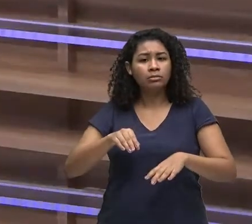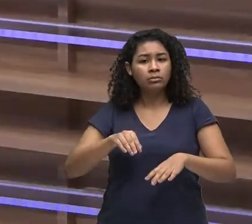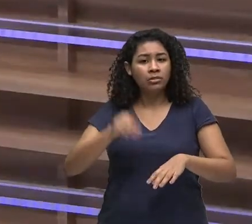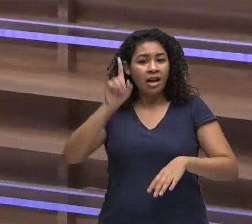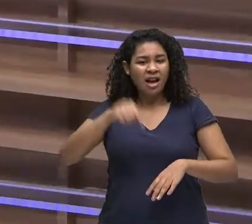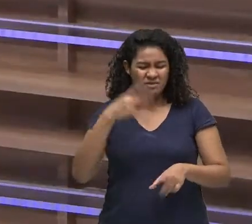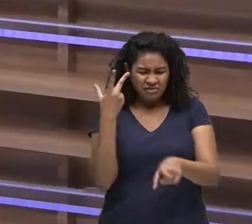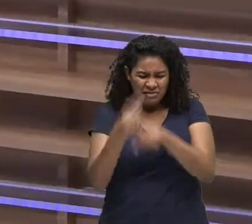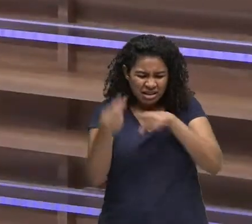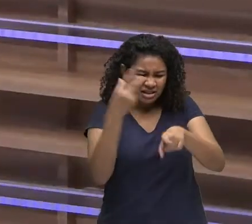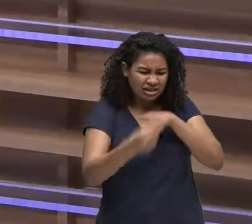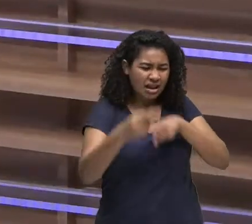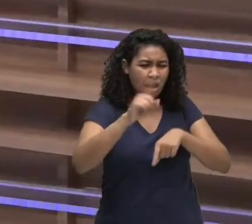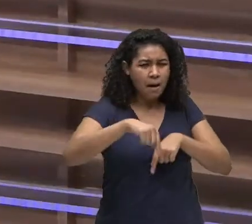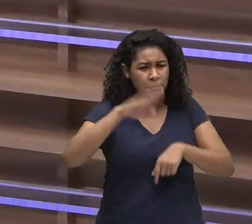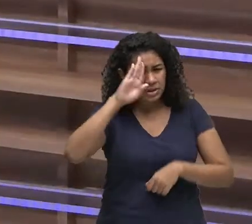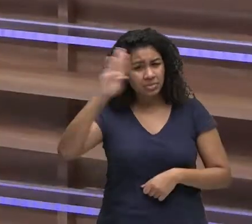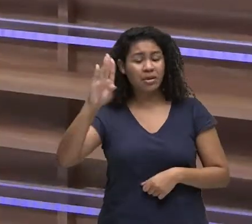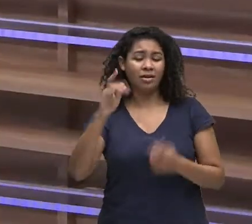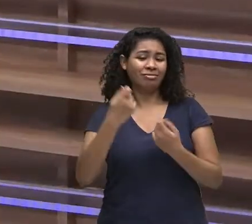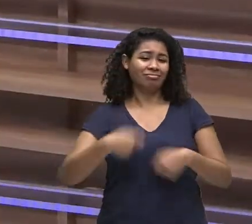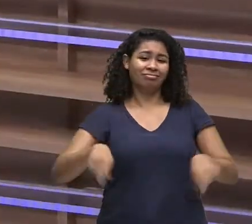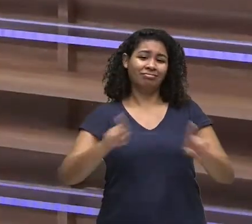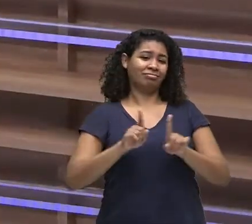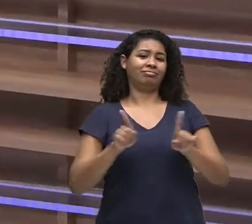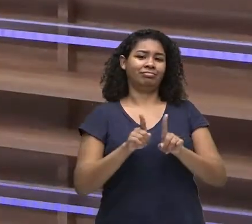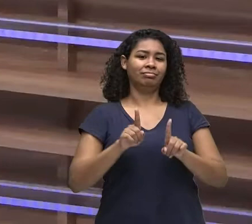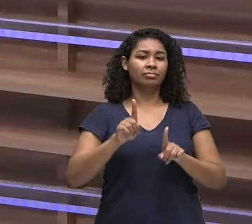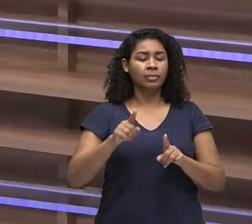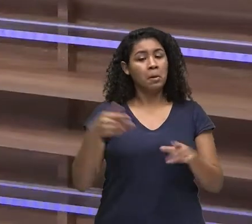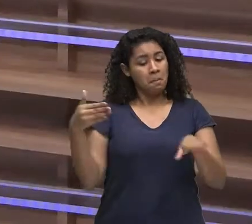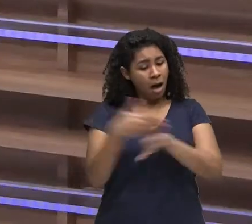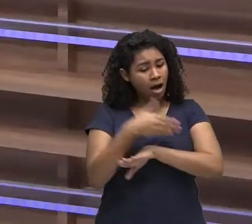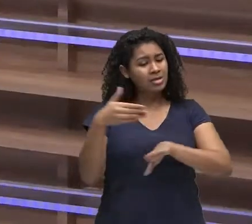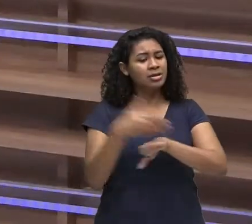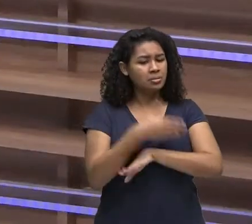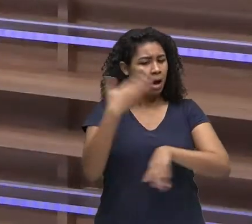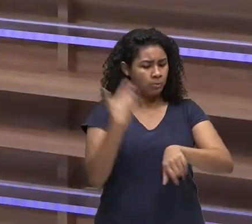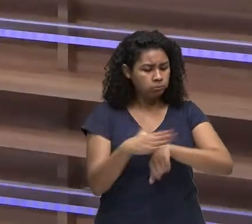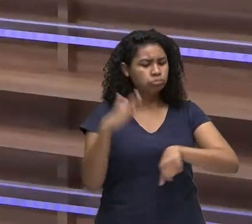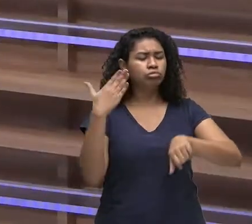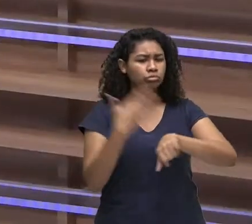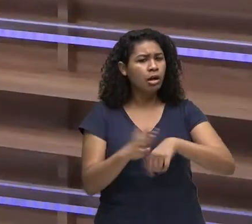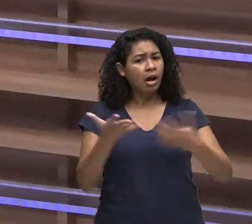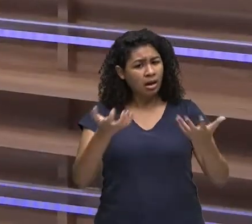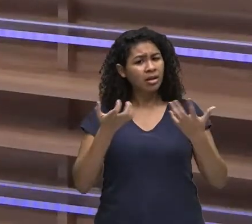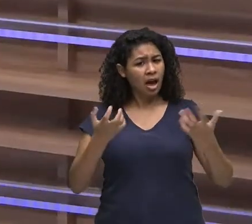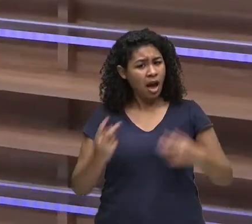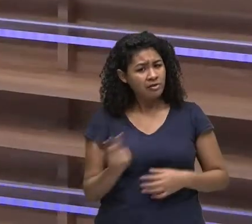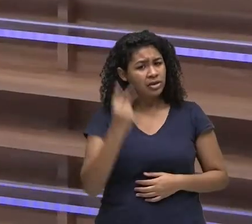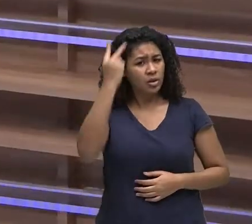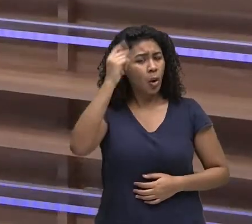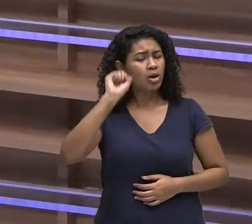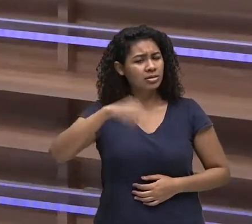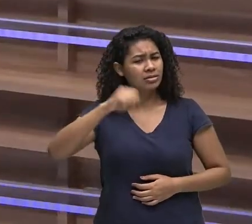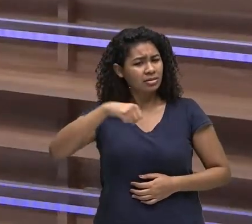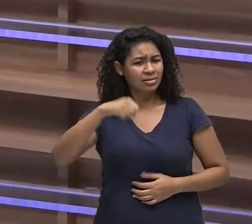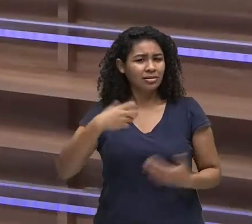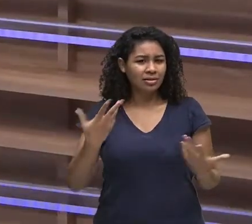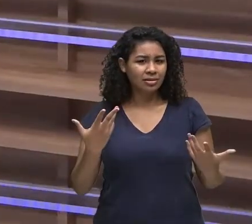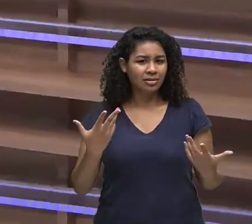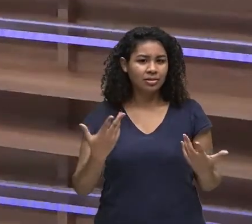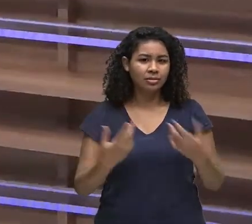vencer não é tudo. Sim. Participar é importante. Sim, queremos a vitória, não estamos participando só para